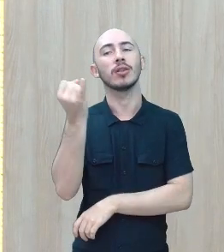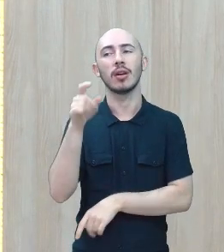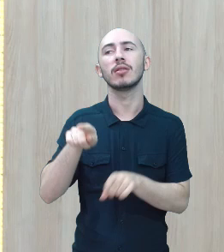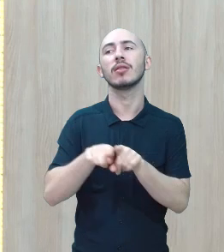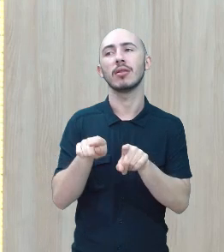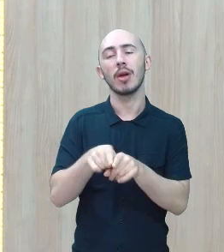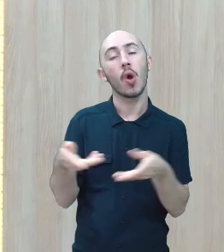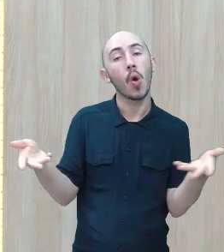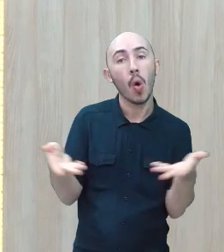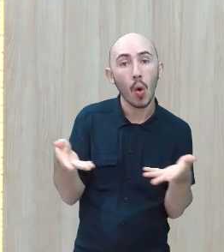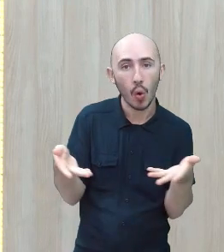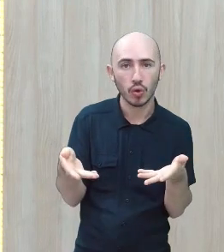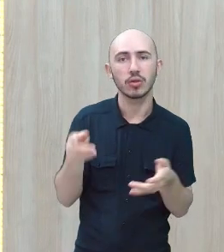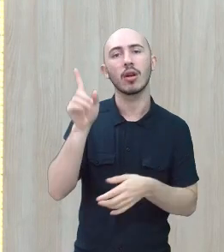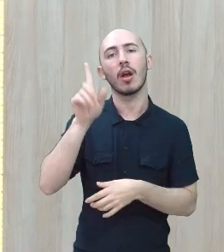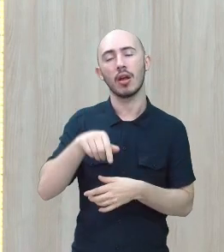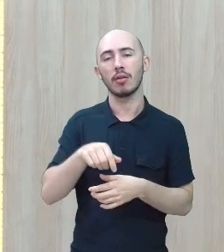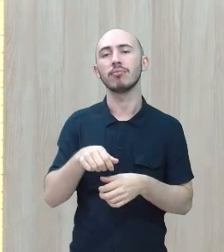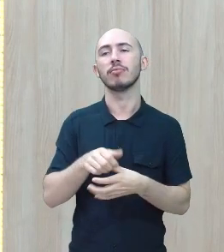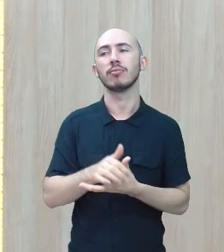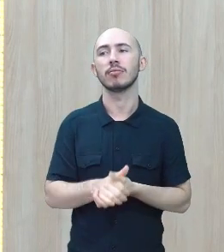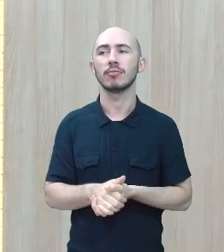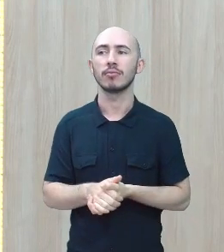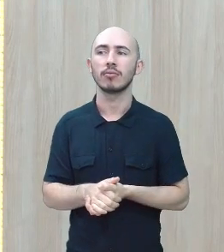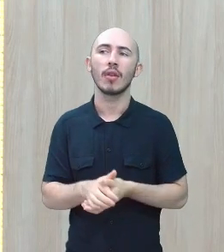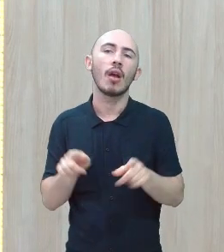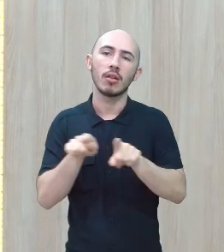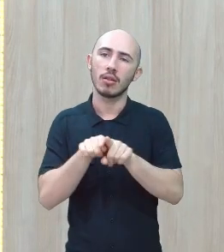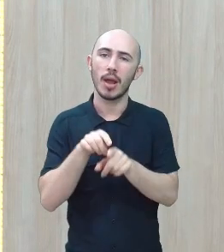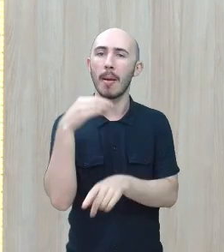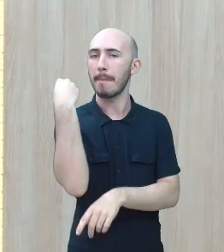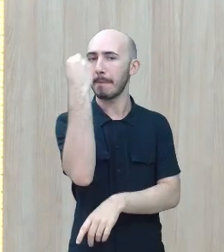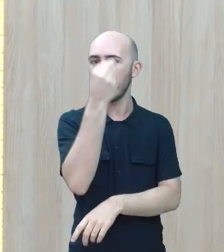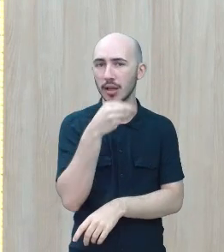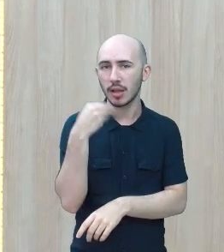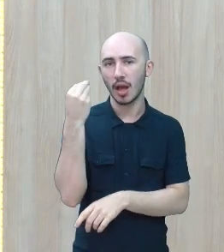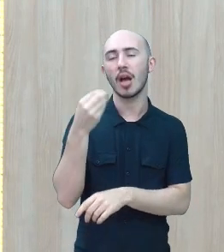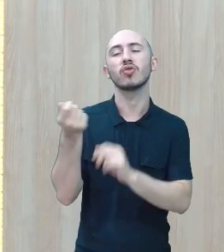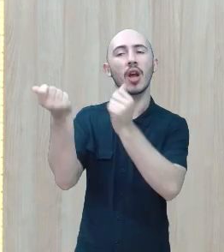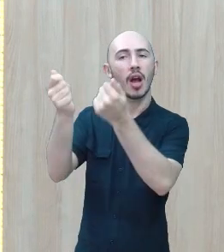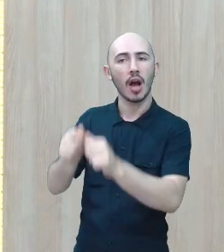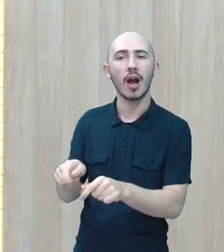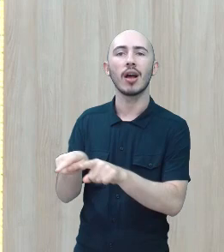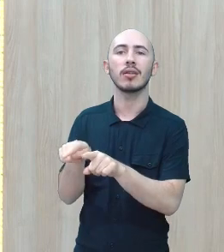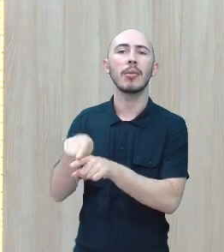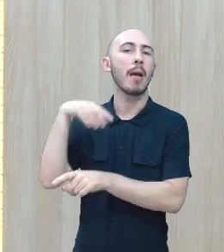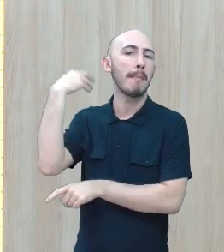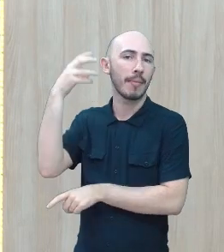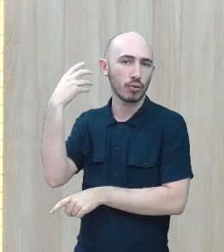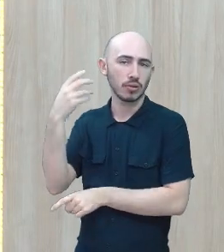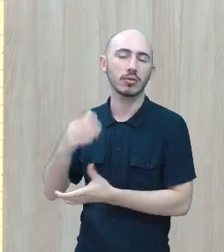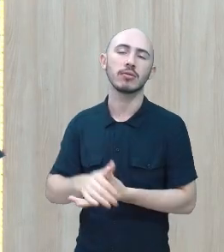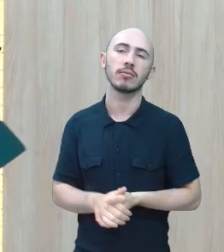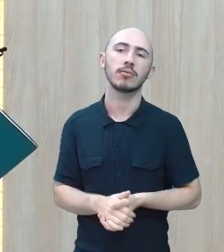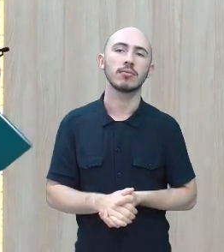online hoje, né? Hoje eles têm grande repercussão, assim como os de maquiagem, os de arte, os de música, etc.